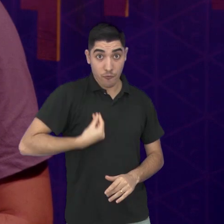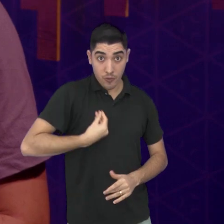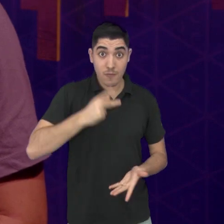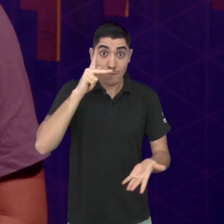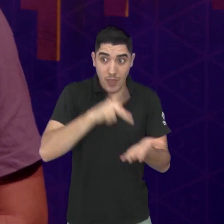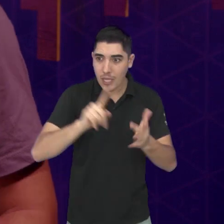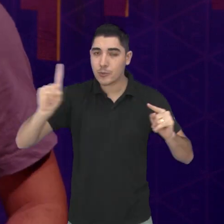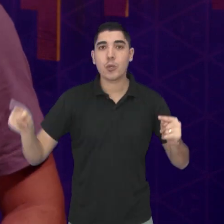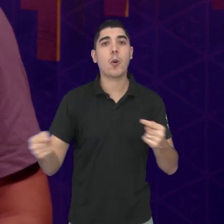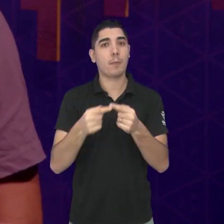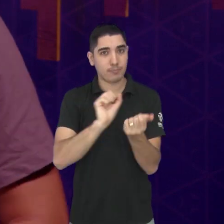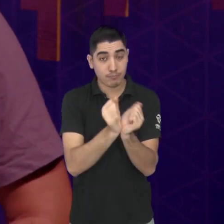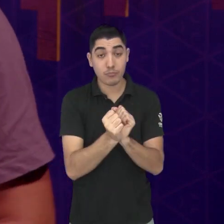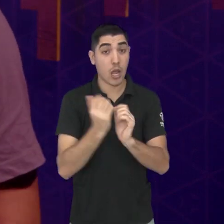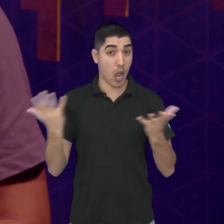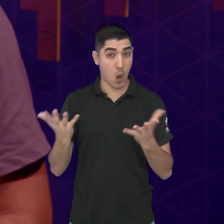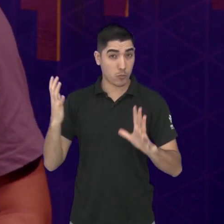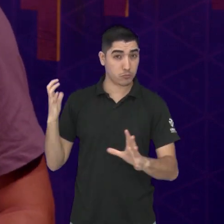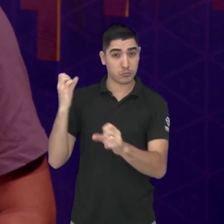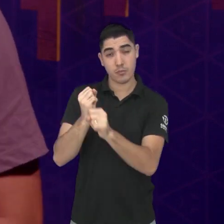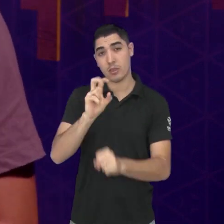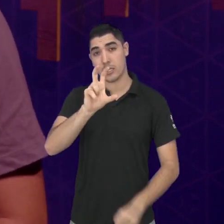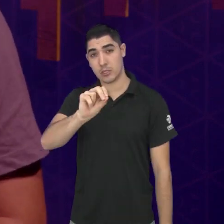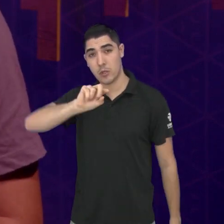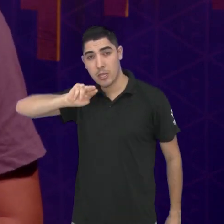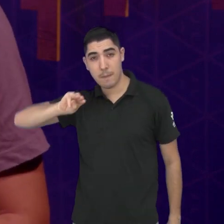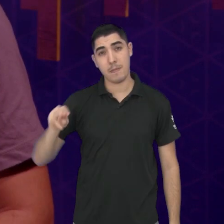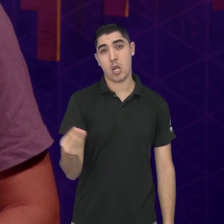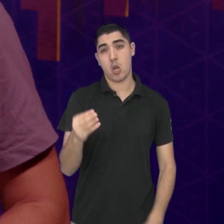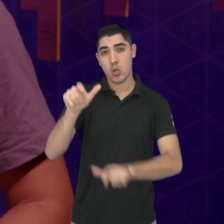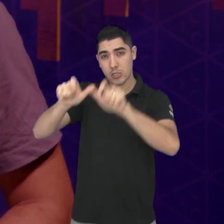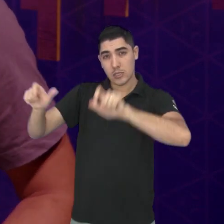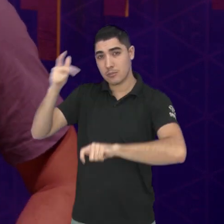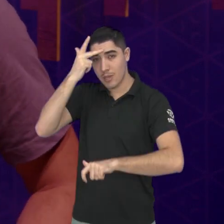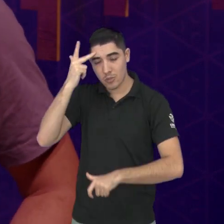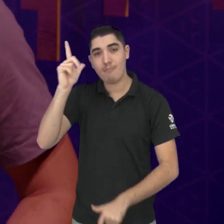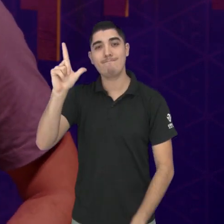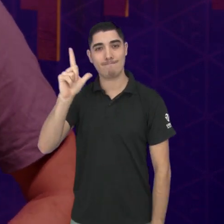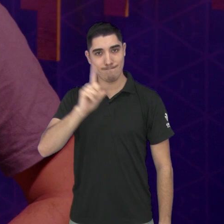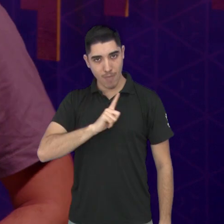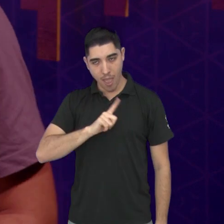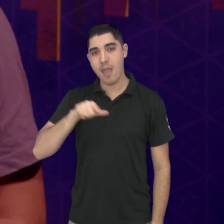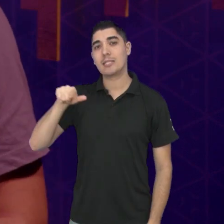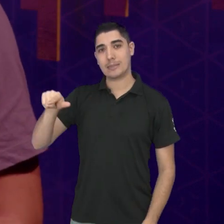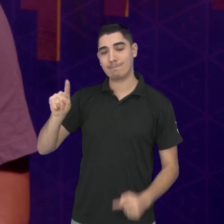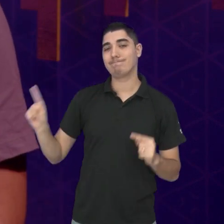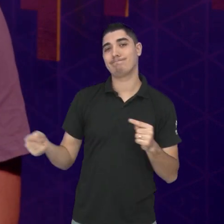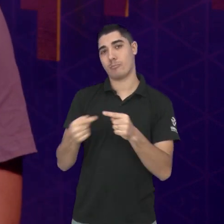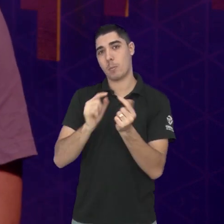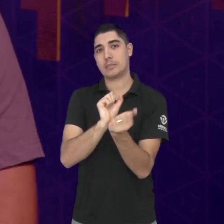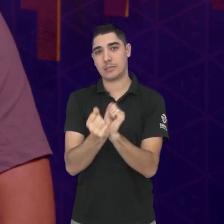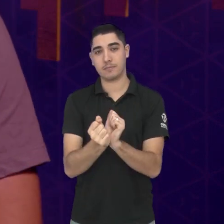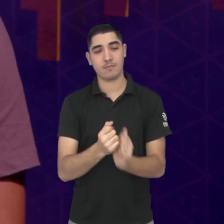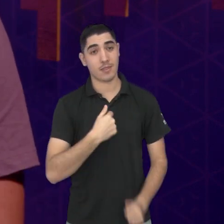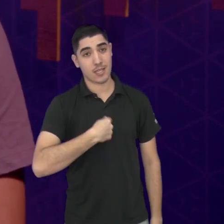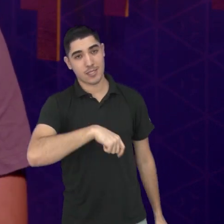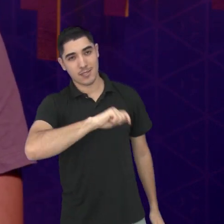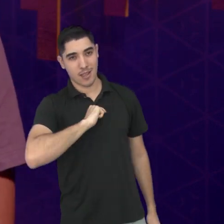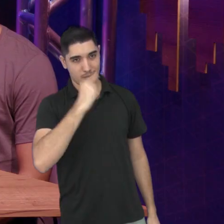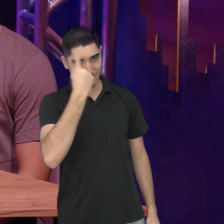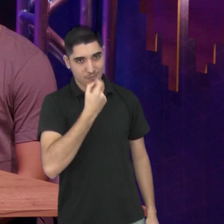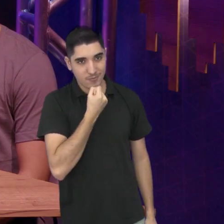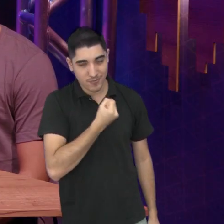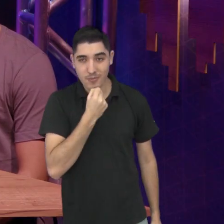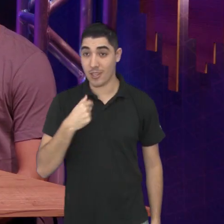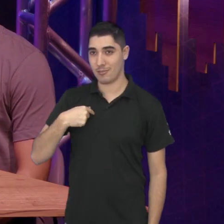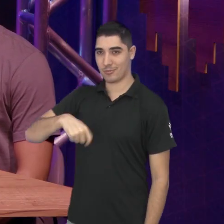real passa pela mesma situação. Atualmente, mais de 50 milhões de pessoas vivem nessas condições.